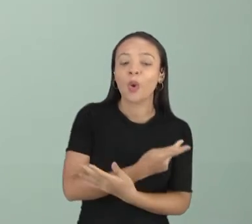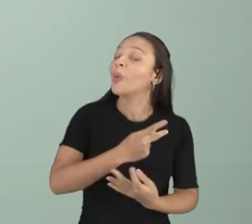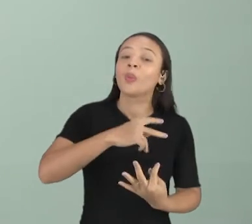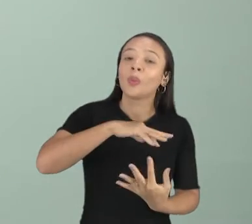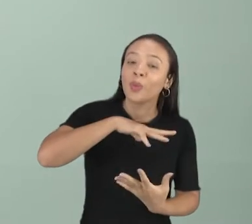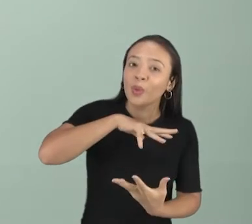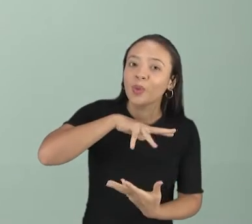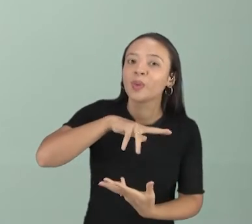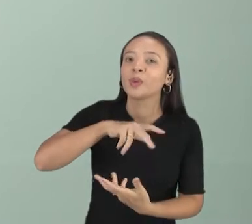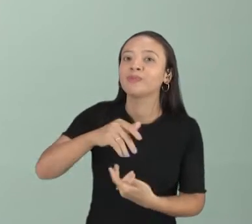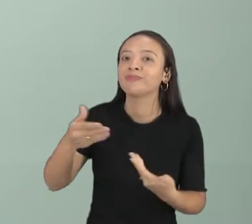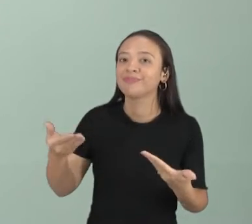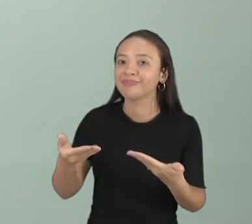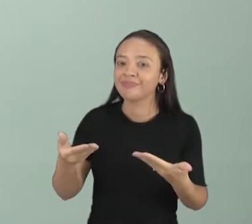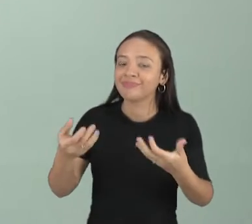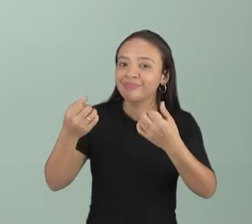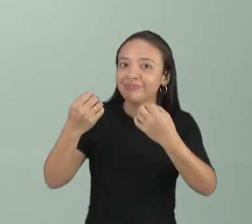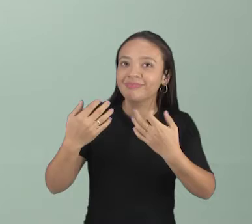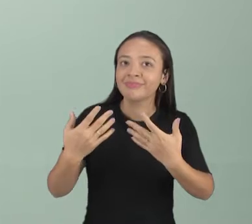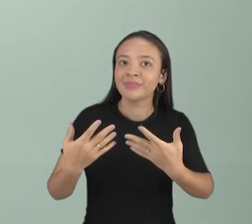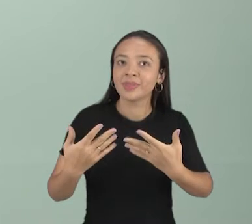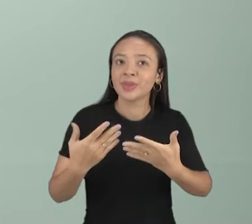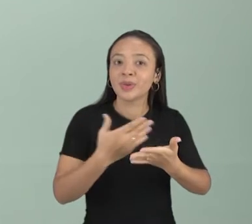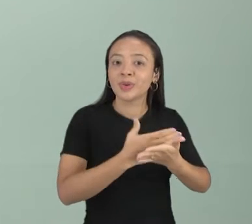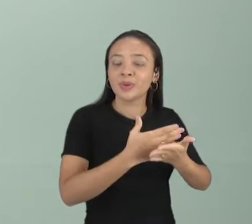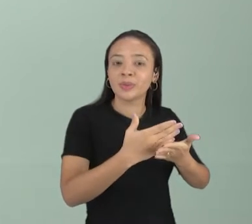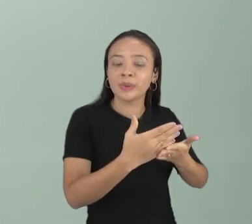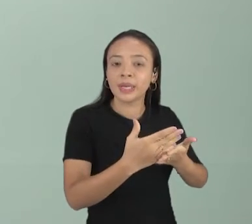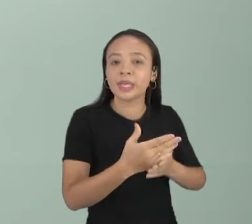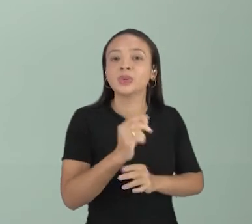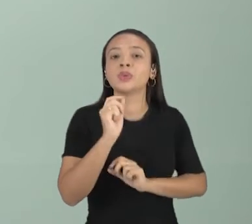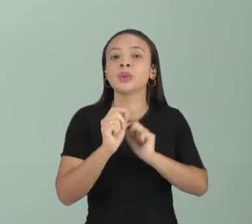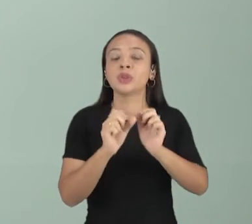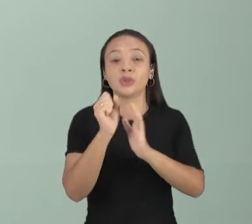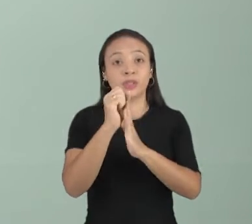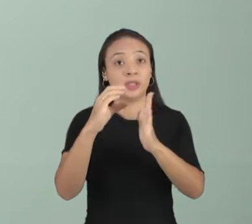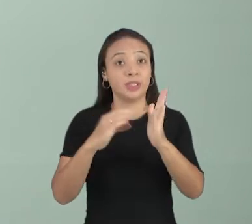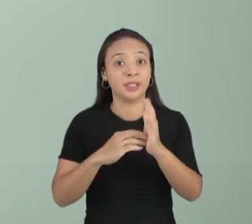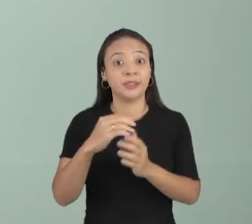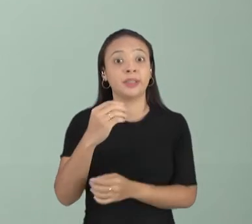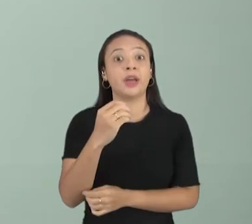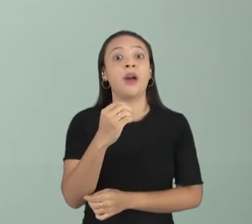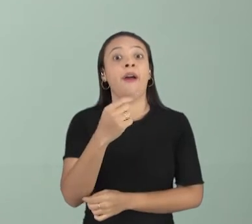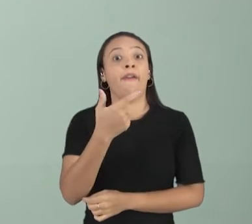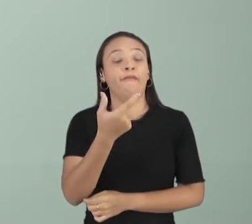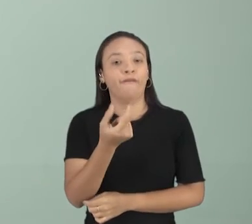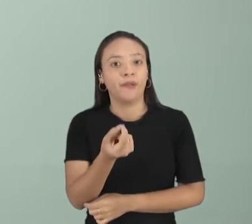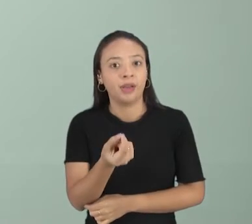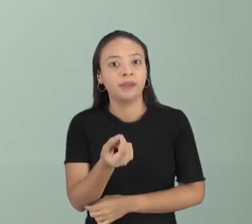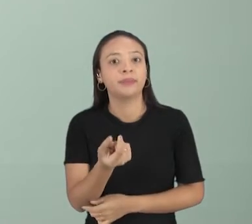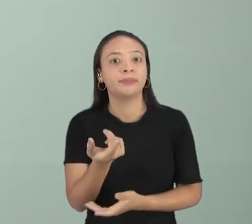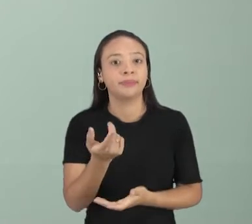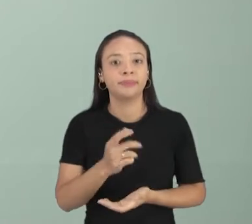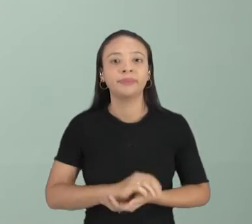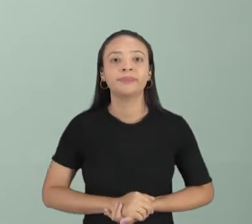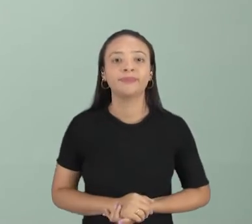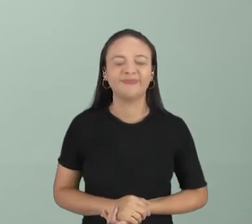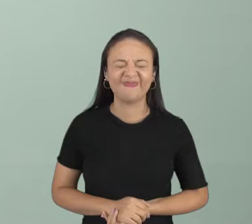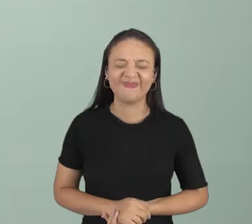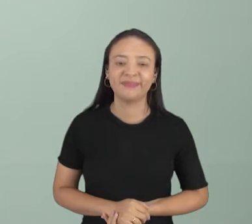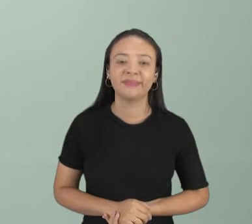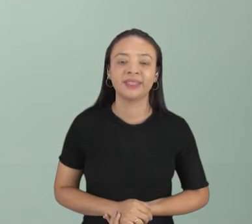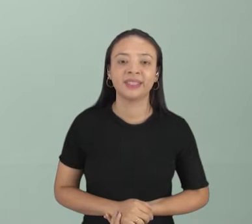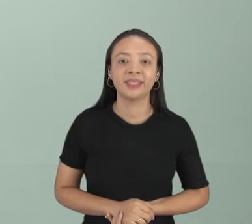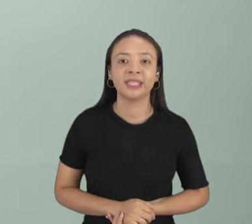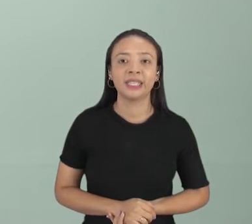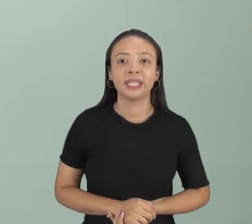nós vamos discutir então o começo do século XX, né? Esse breve século XX, nesse